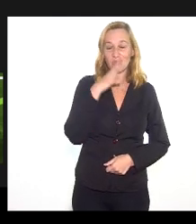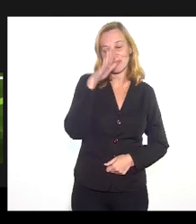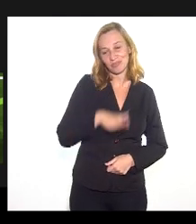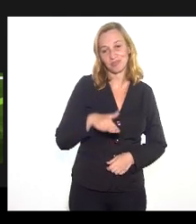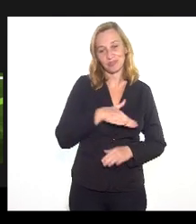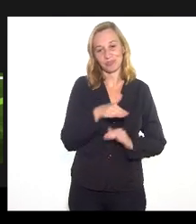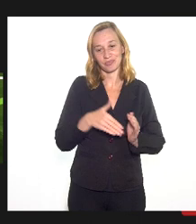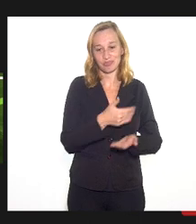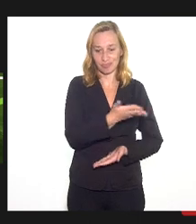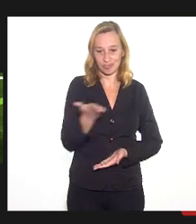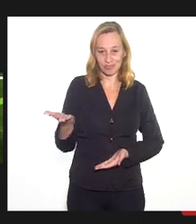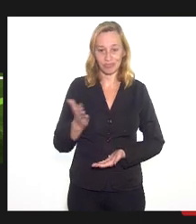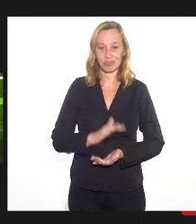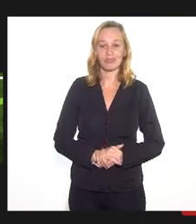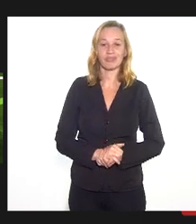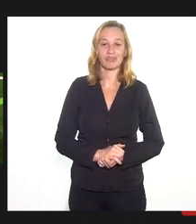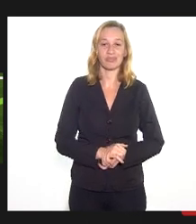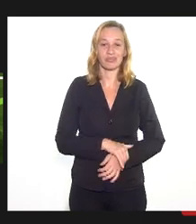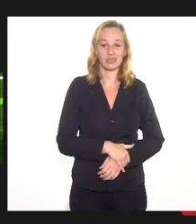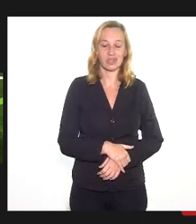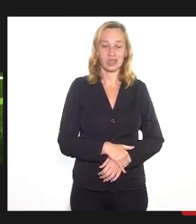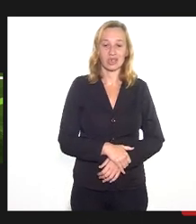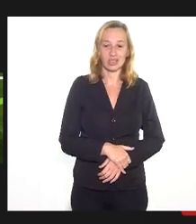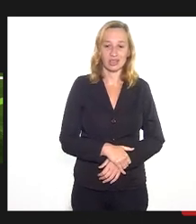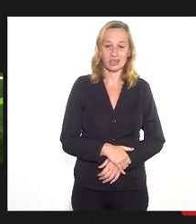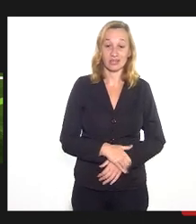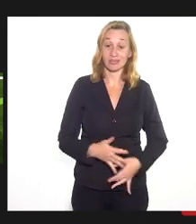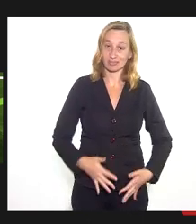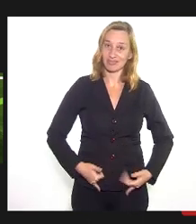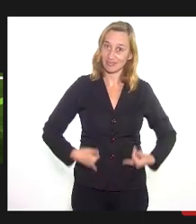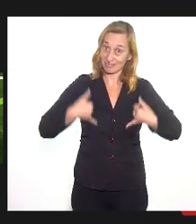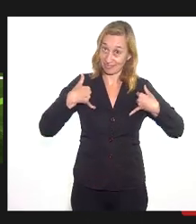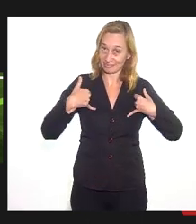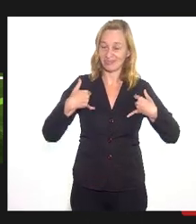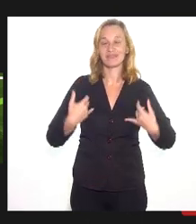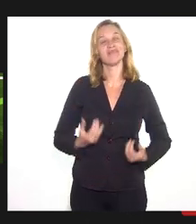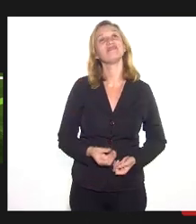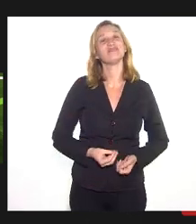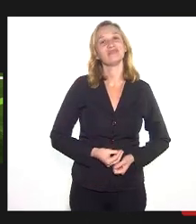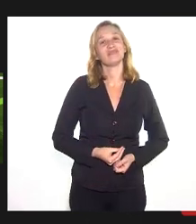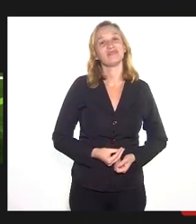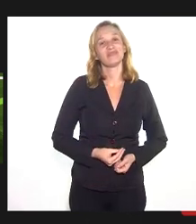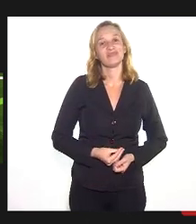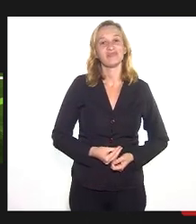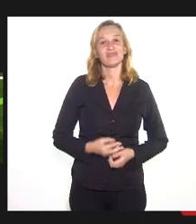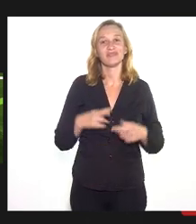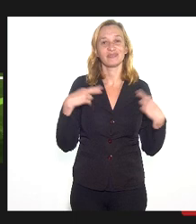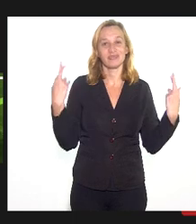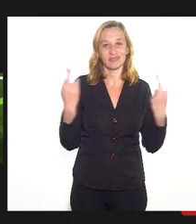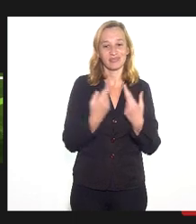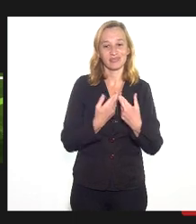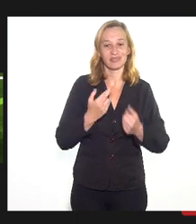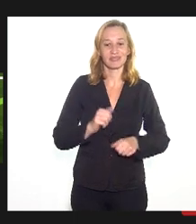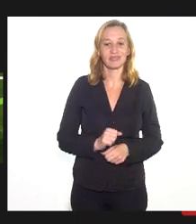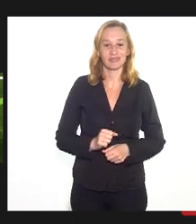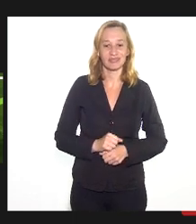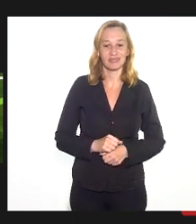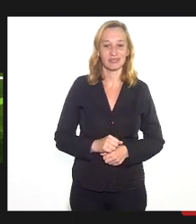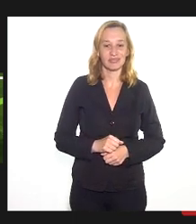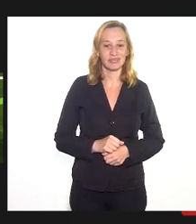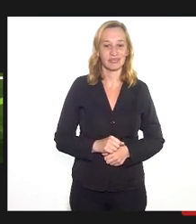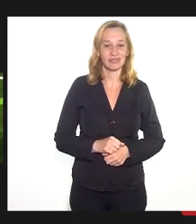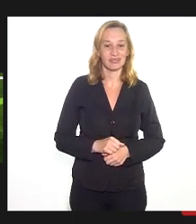tarde a todas. Eu estou muito honrada de estar participando dessa reunião. Eu estou